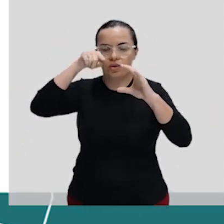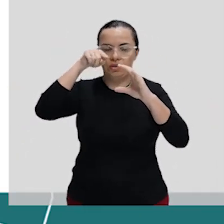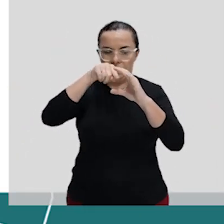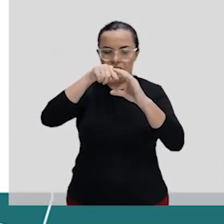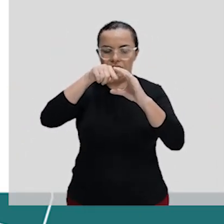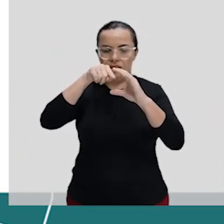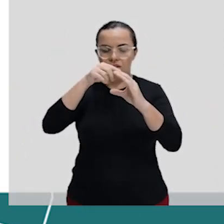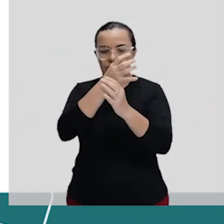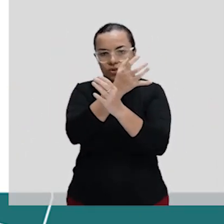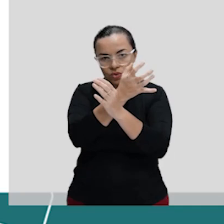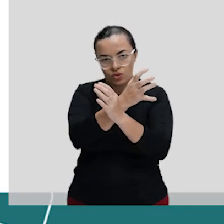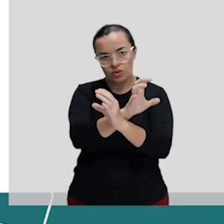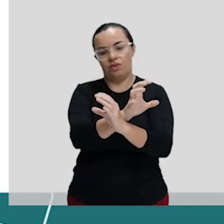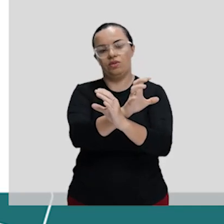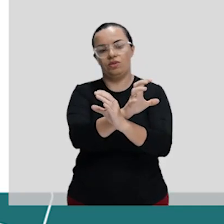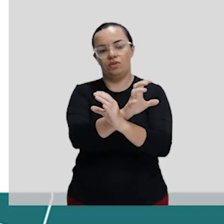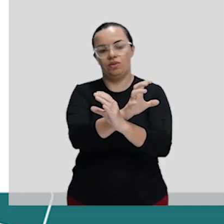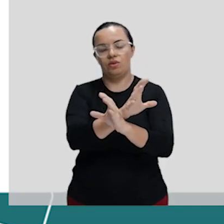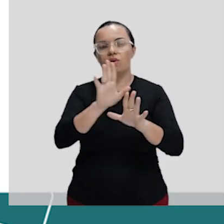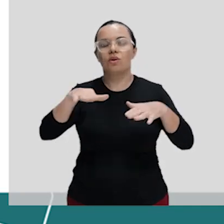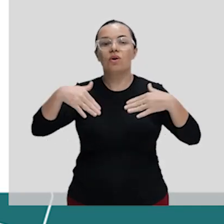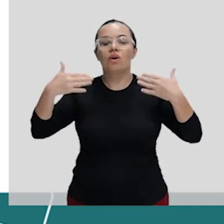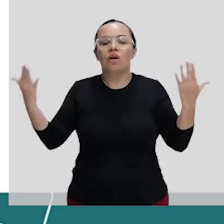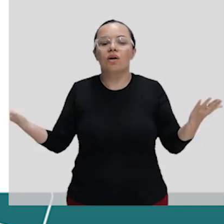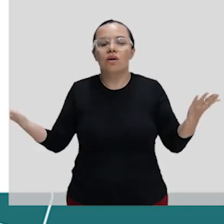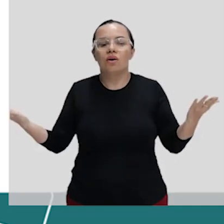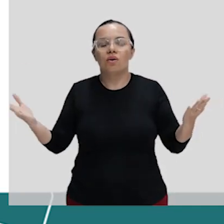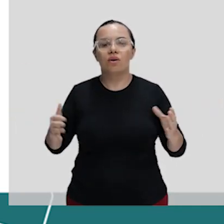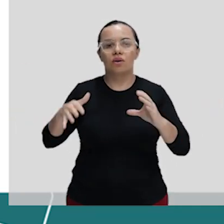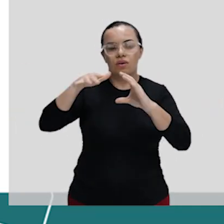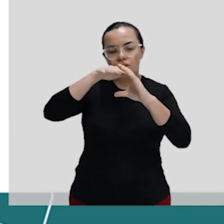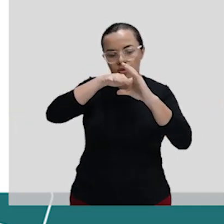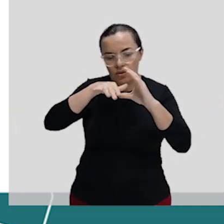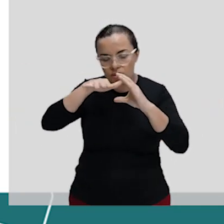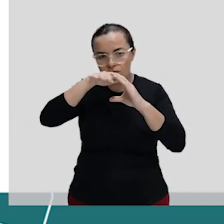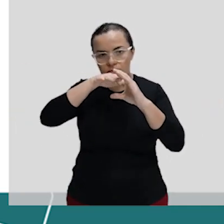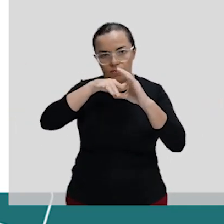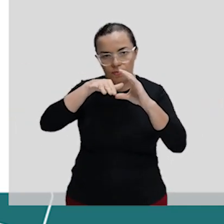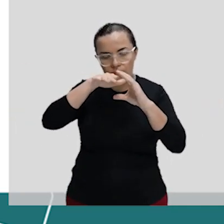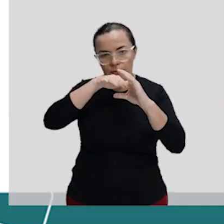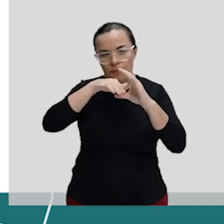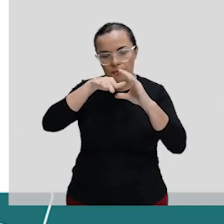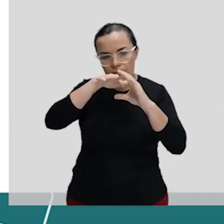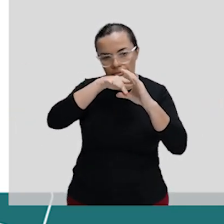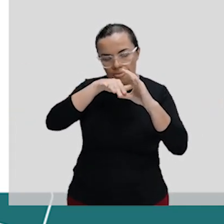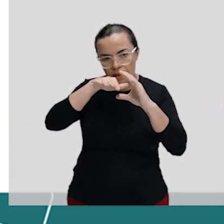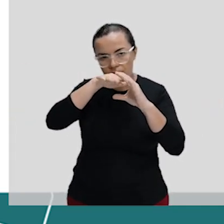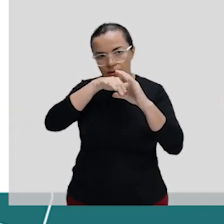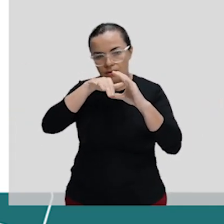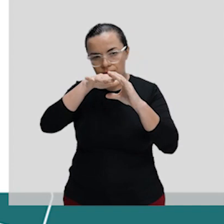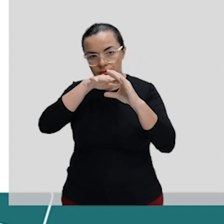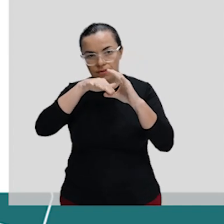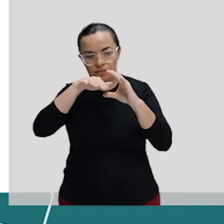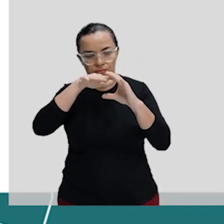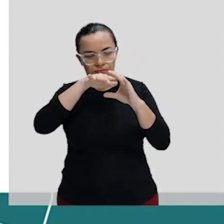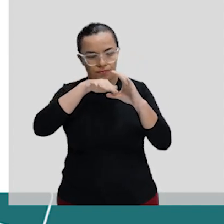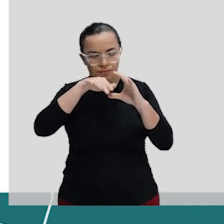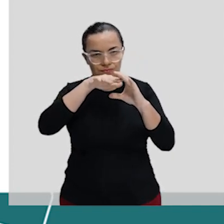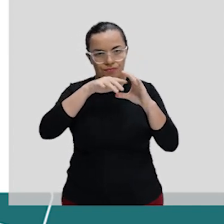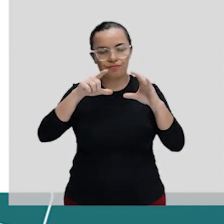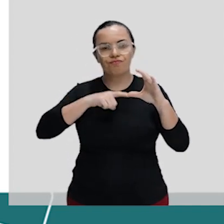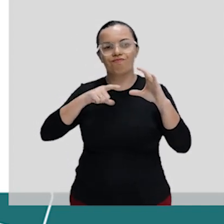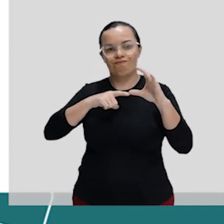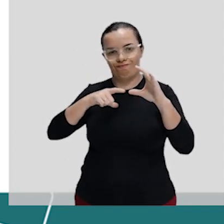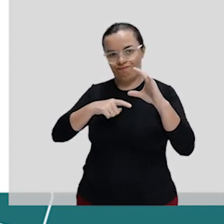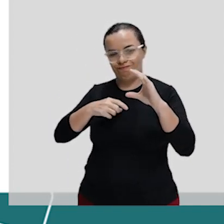tá? Então, o que seria o citoplasma, né? Citoplasma é aquele espaço que tem no interior da